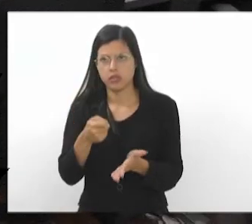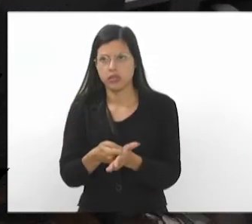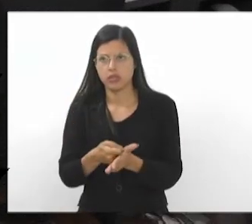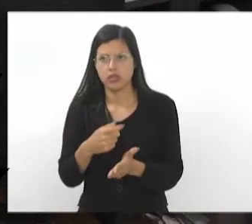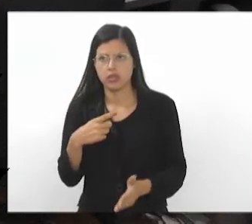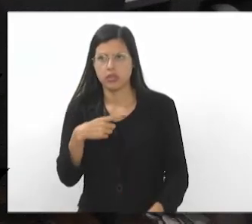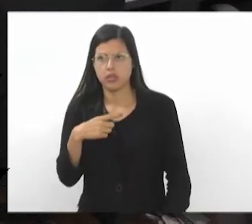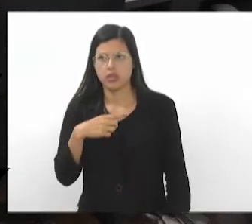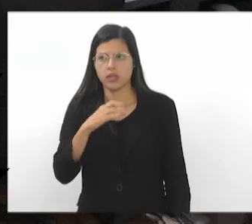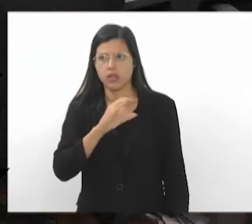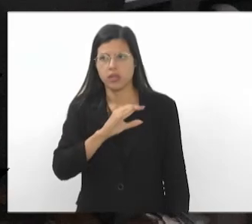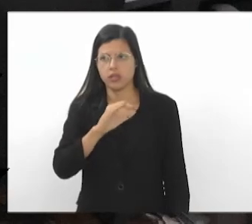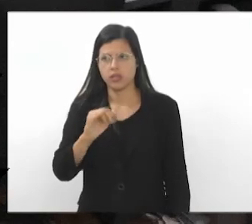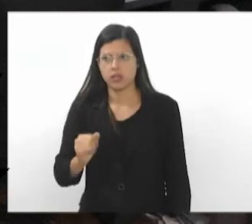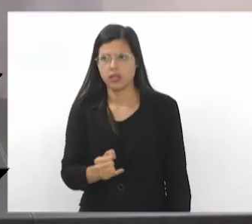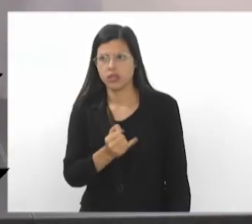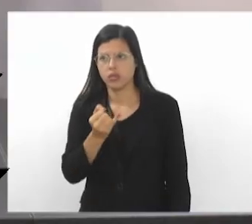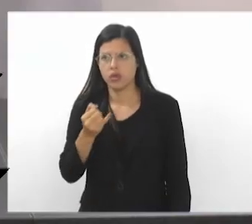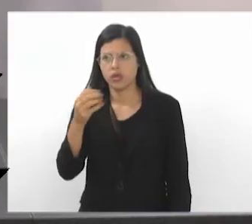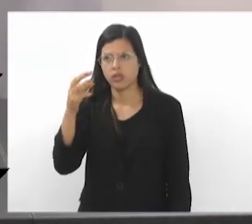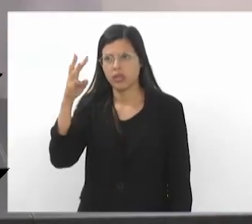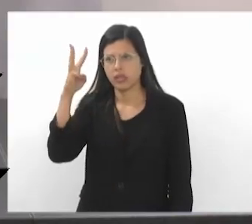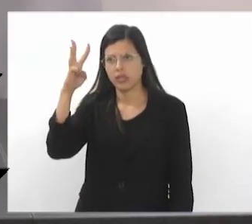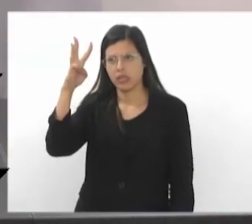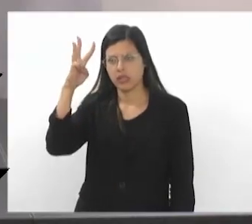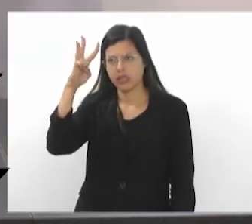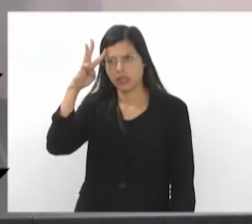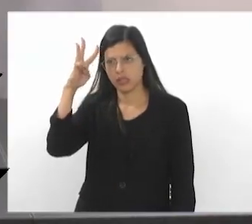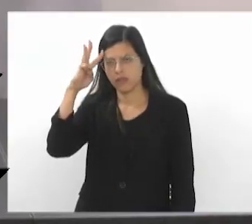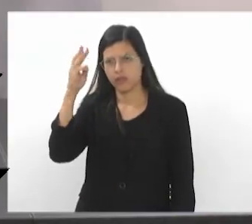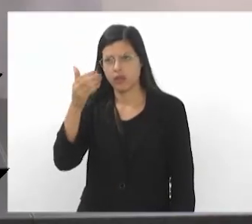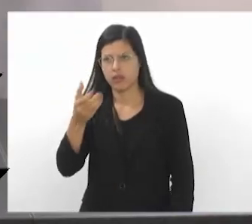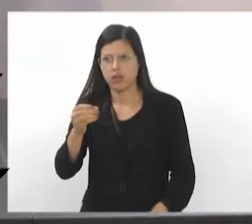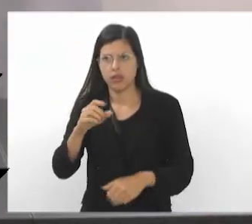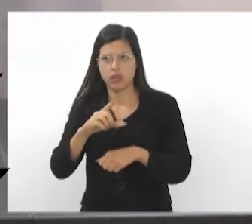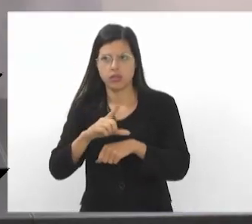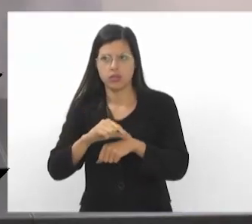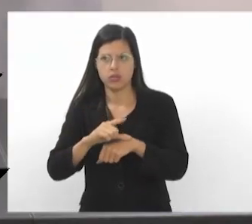CCJ terça-feira, 10 horas, no Tiradentes. Na verdade,